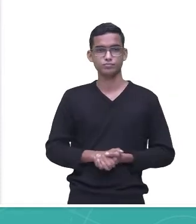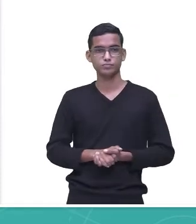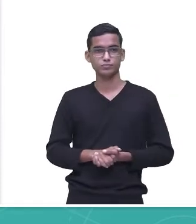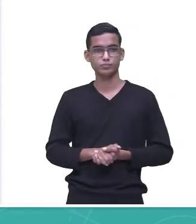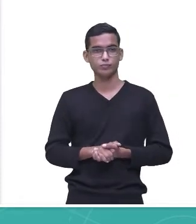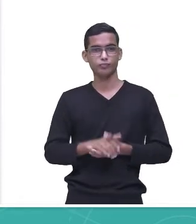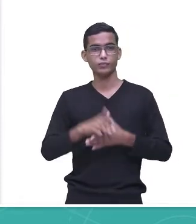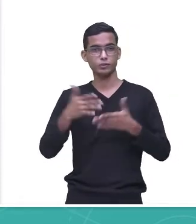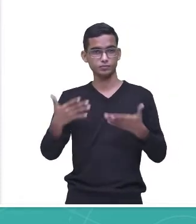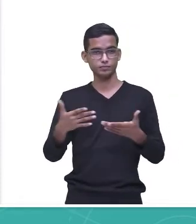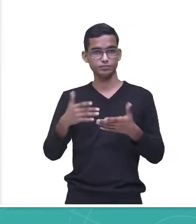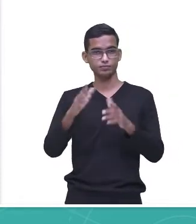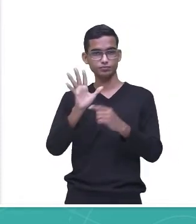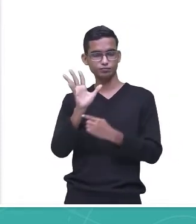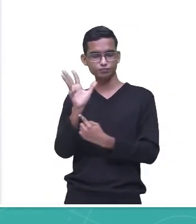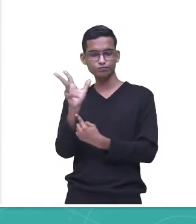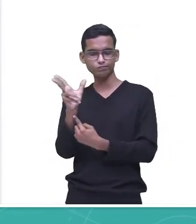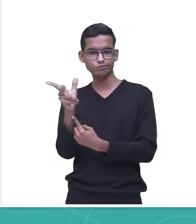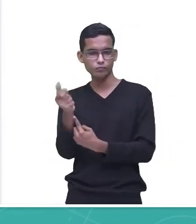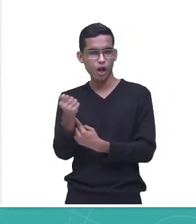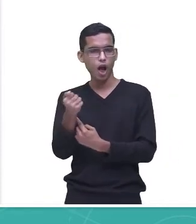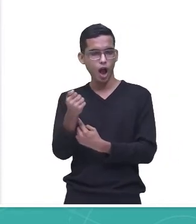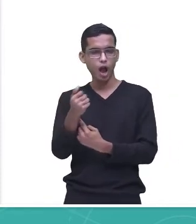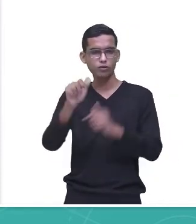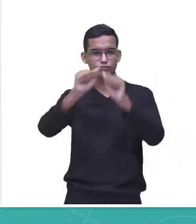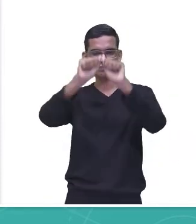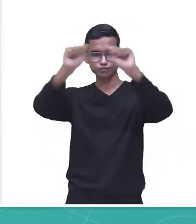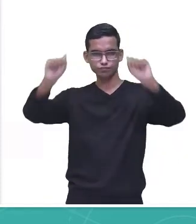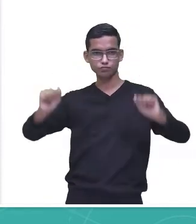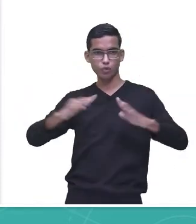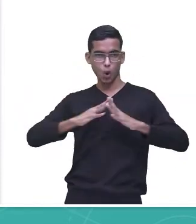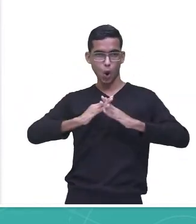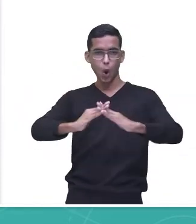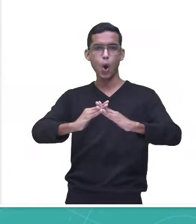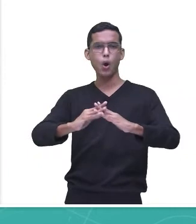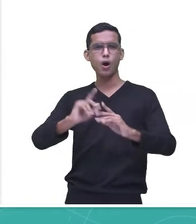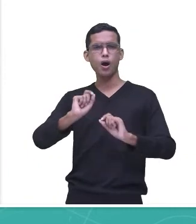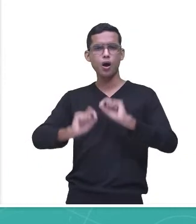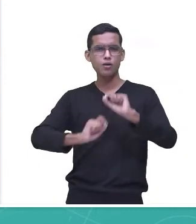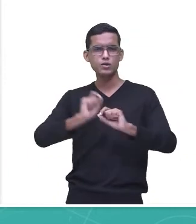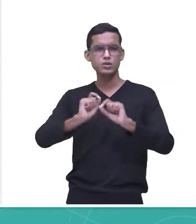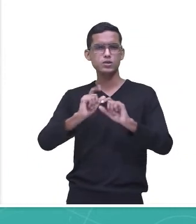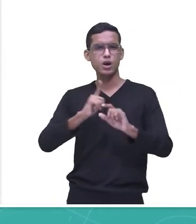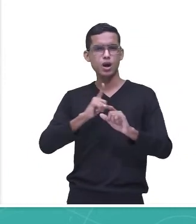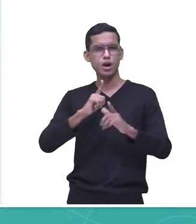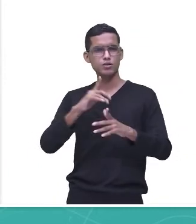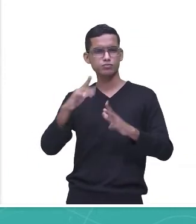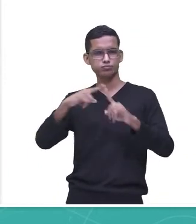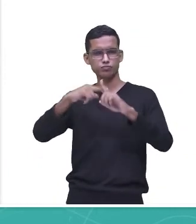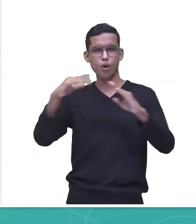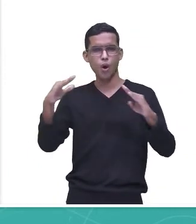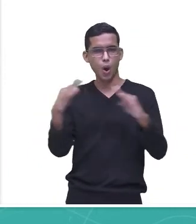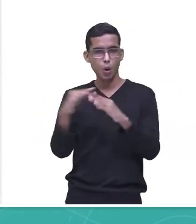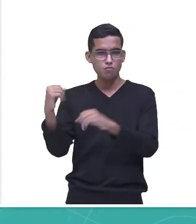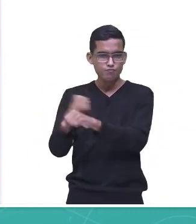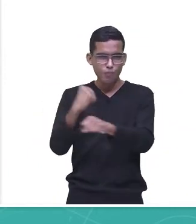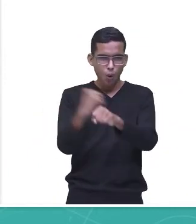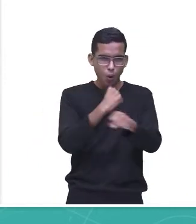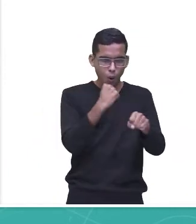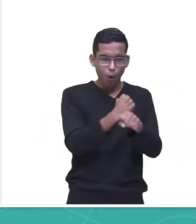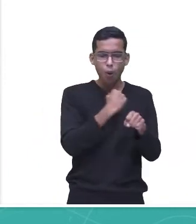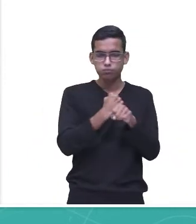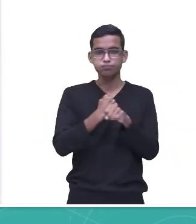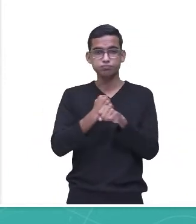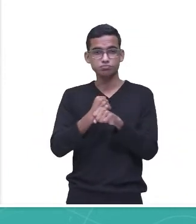igreja parece estar com uma grande parcela dos fiéis para quem irá construir catedrais. Elas representam símbolos